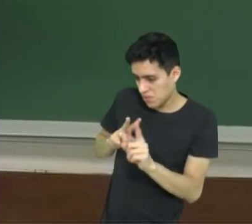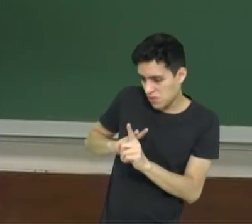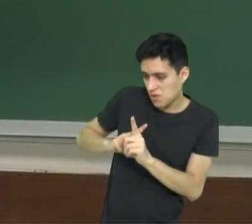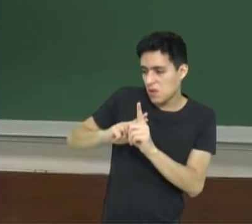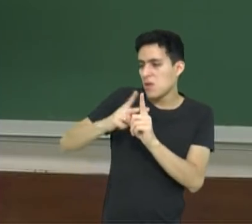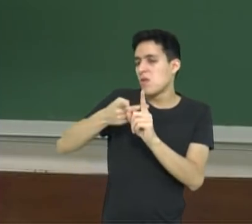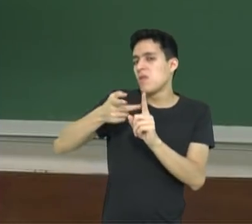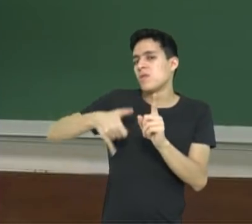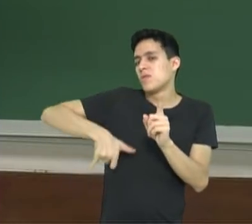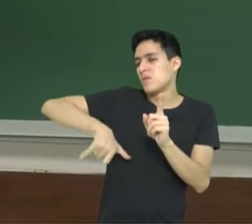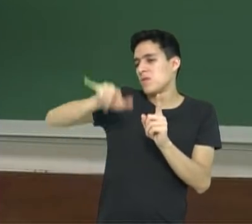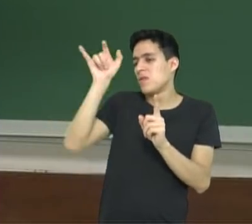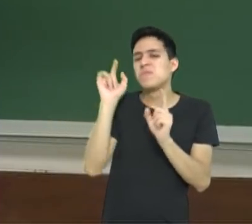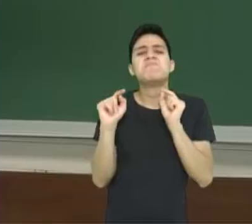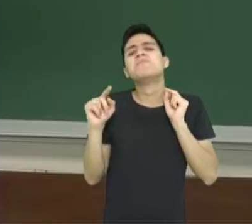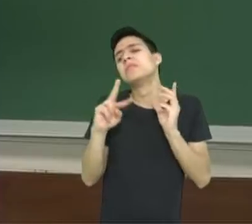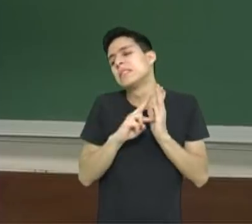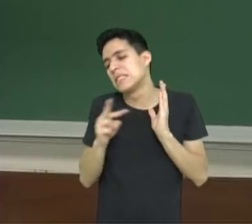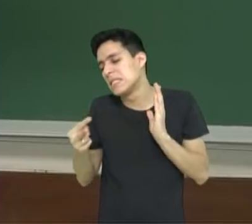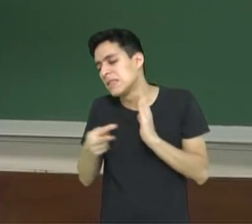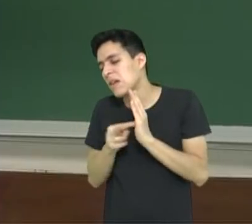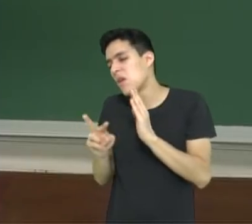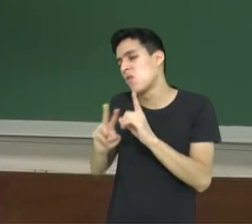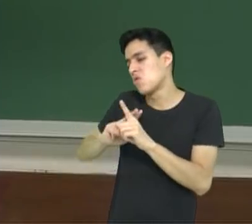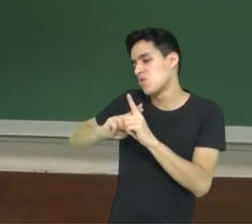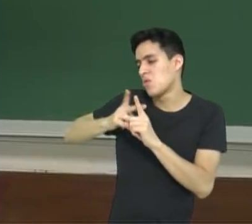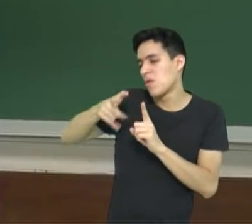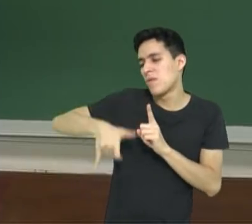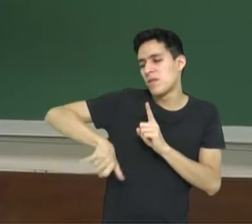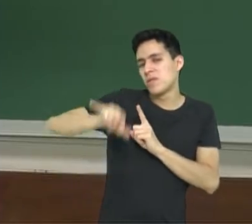do y. O que é o dobro de y?